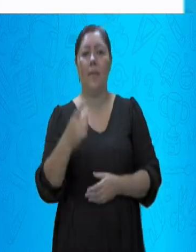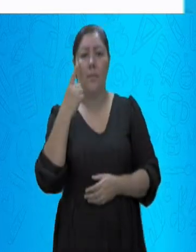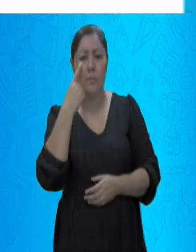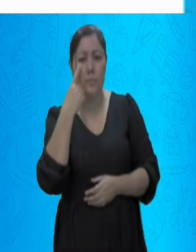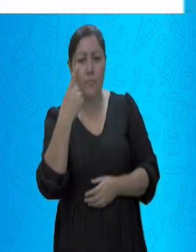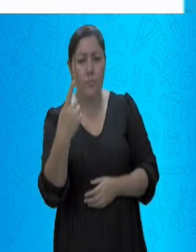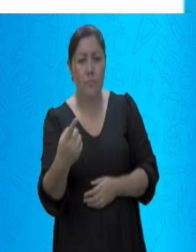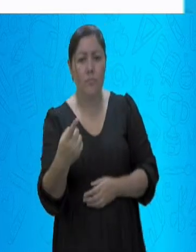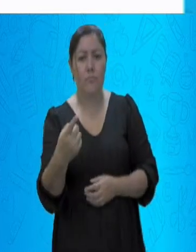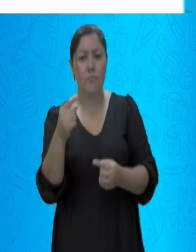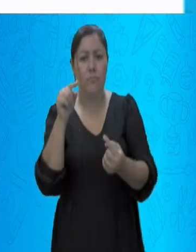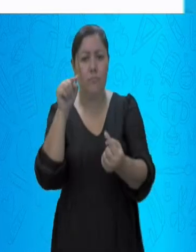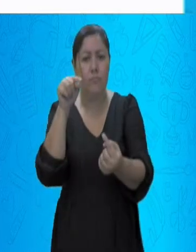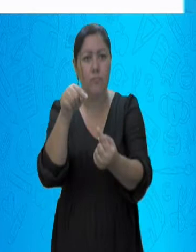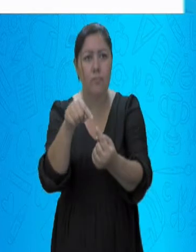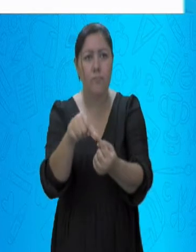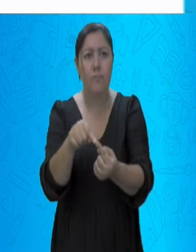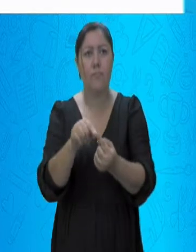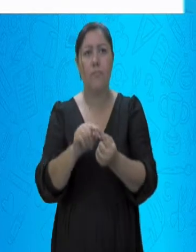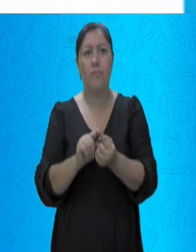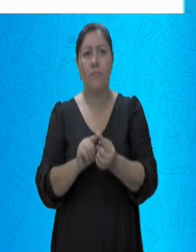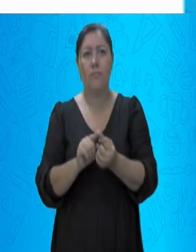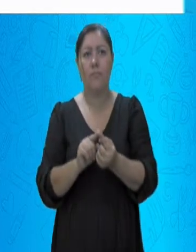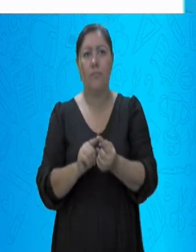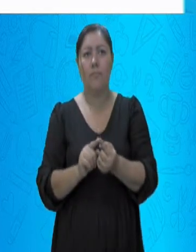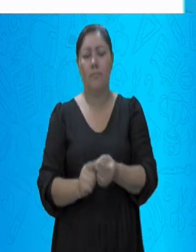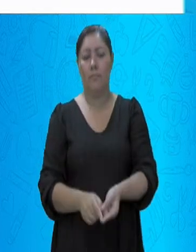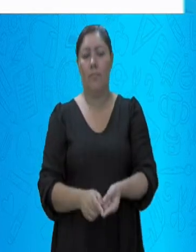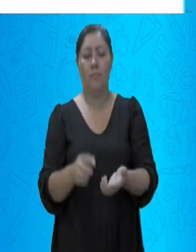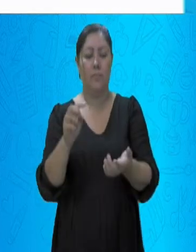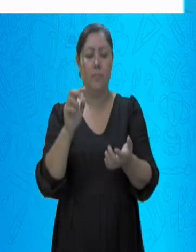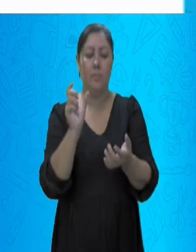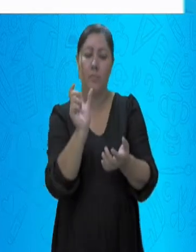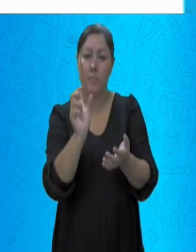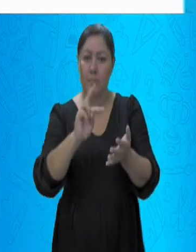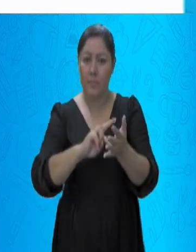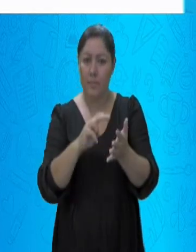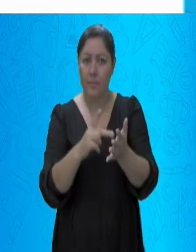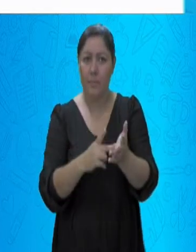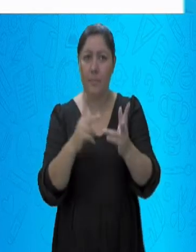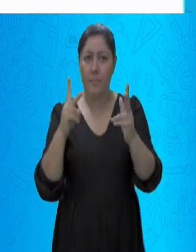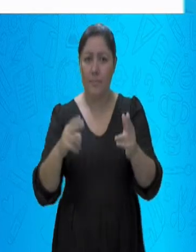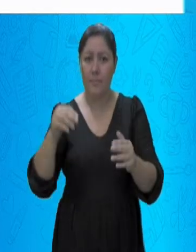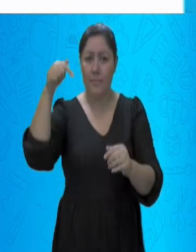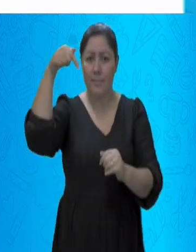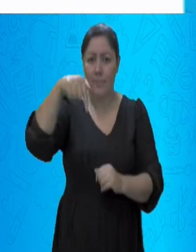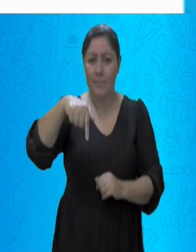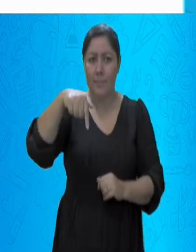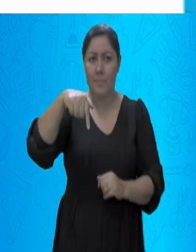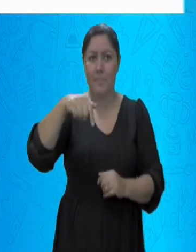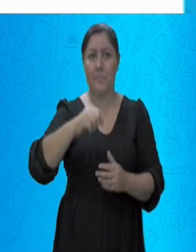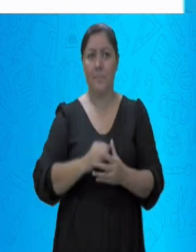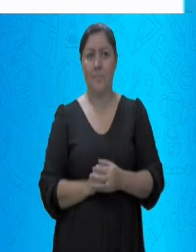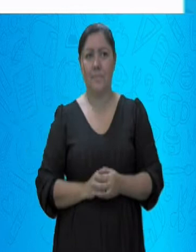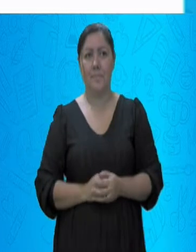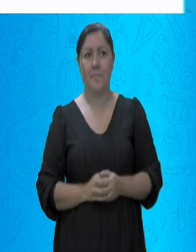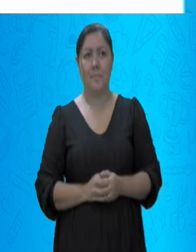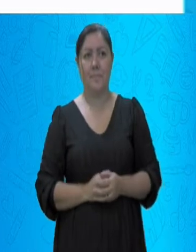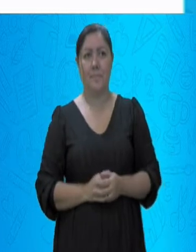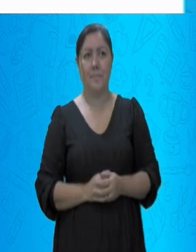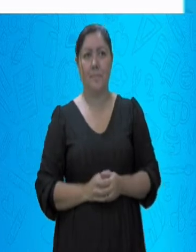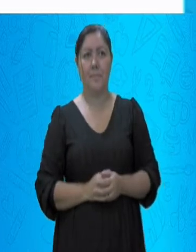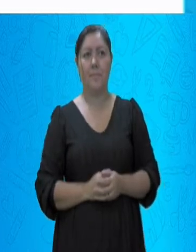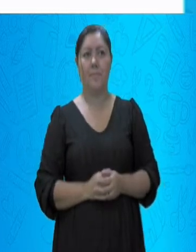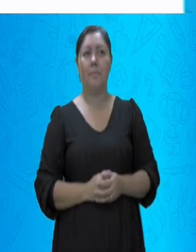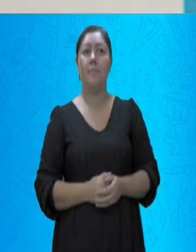sinônimo da palavra abaixo. Então, eu vou dar para vocês uma palavra e do lado eu vou propor 3 situações. E aí nós vamos